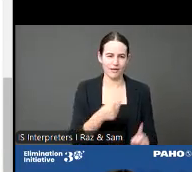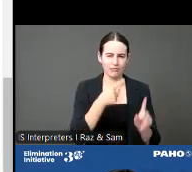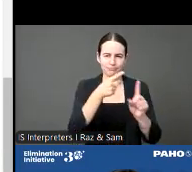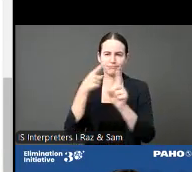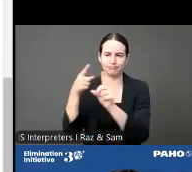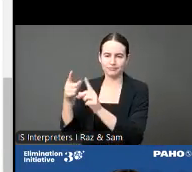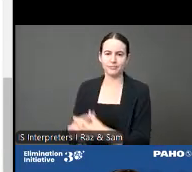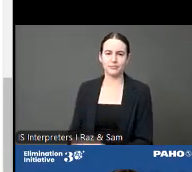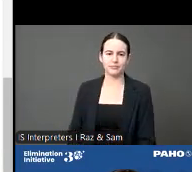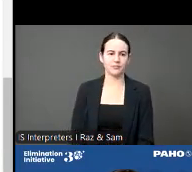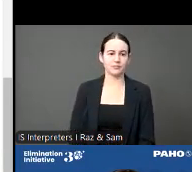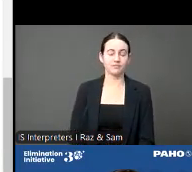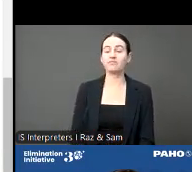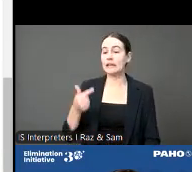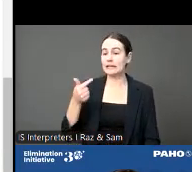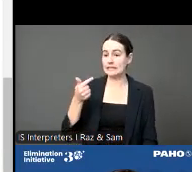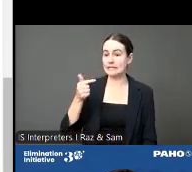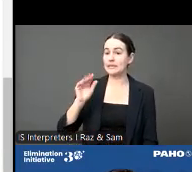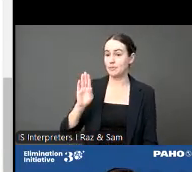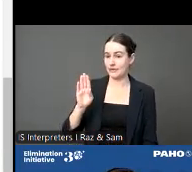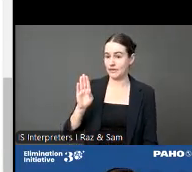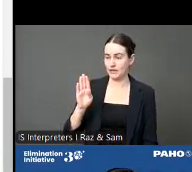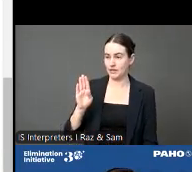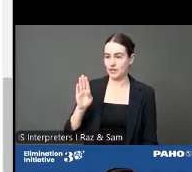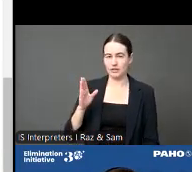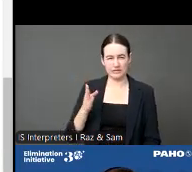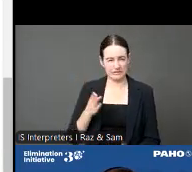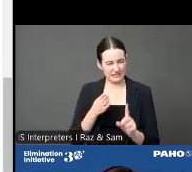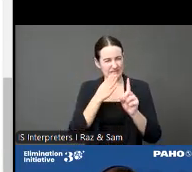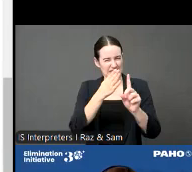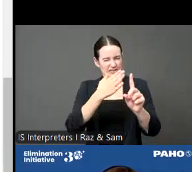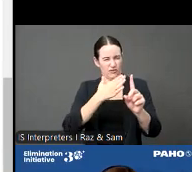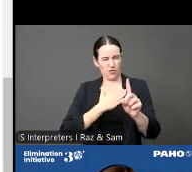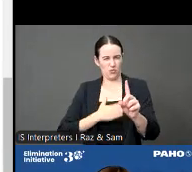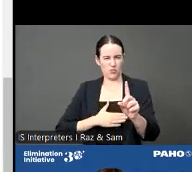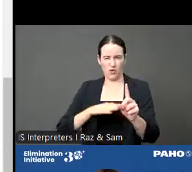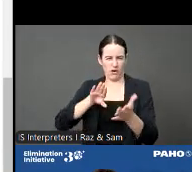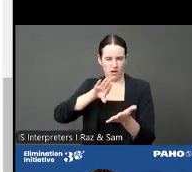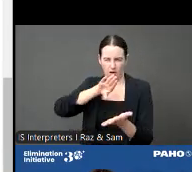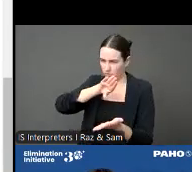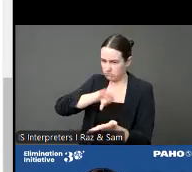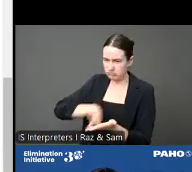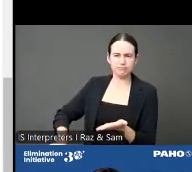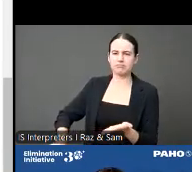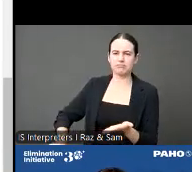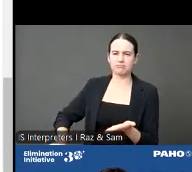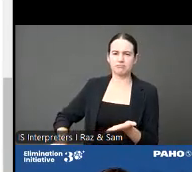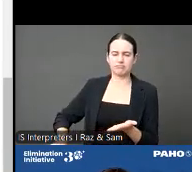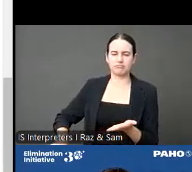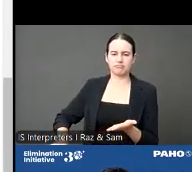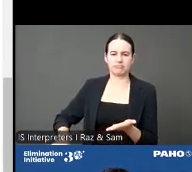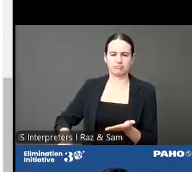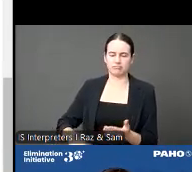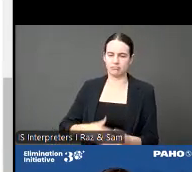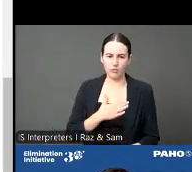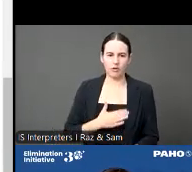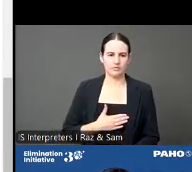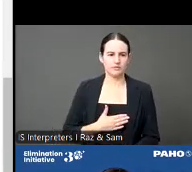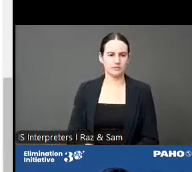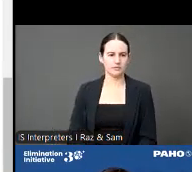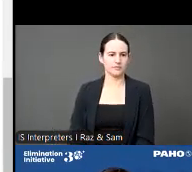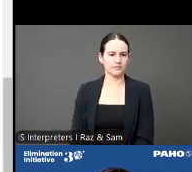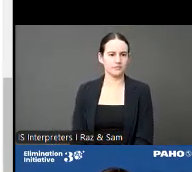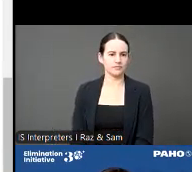eliminar a tuberculose como problema de saúde pública. Há duas metas, uma é a pré-eliminação e a outra é a